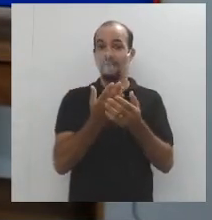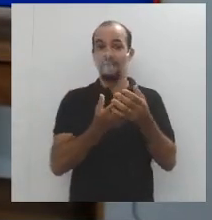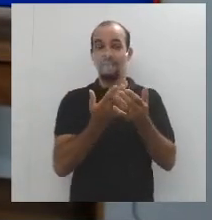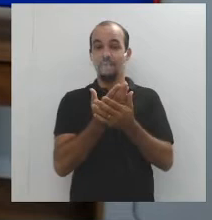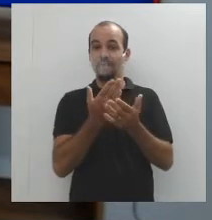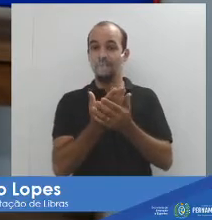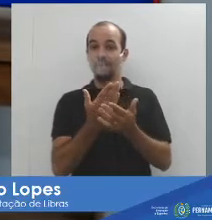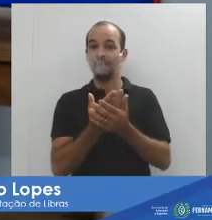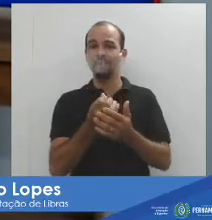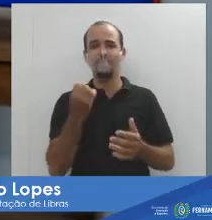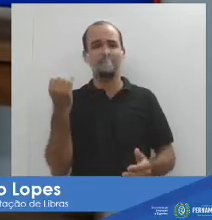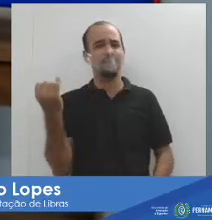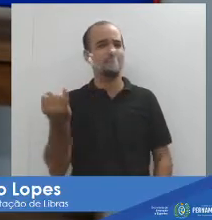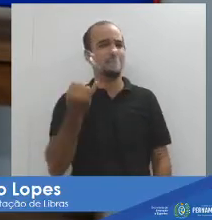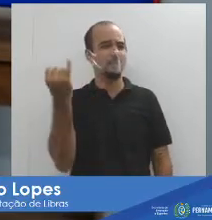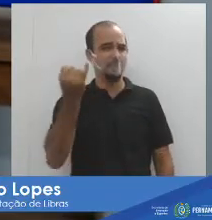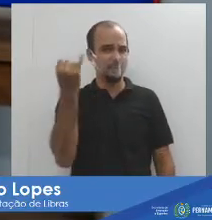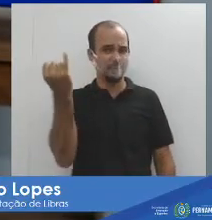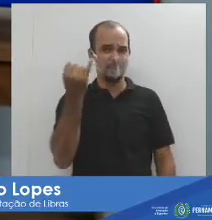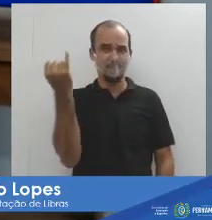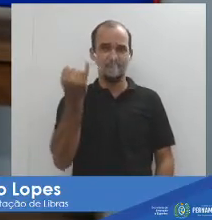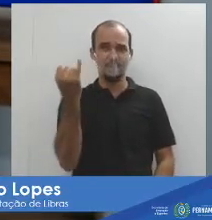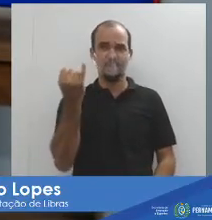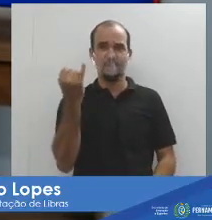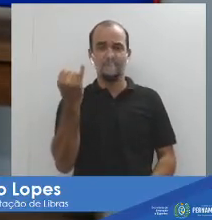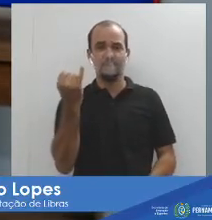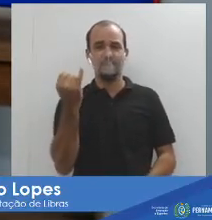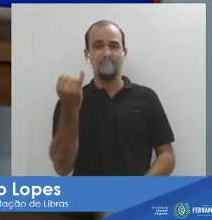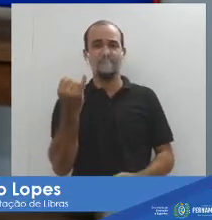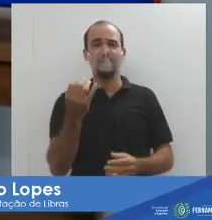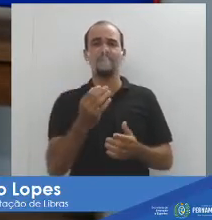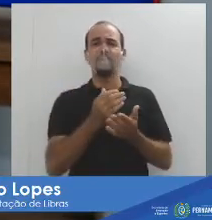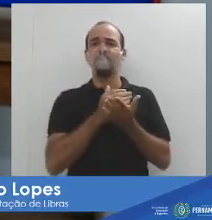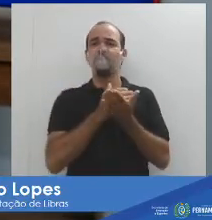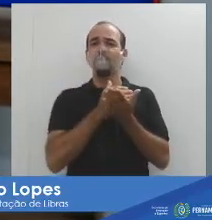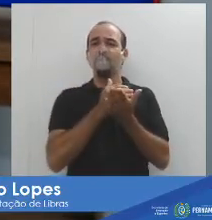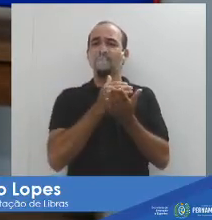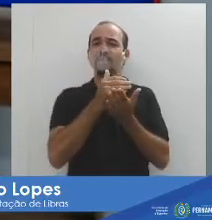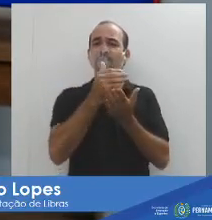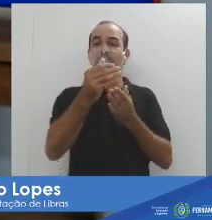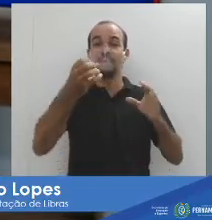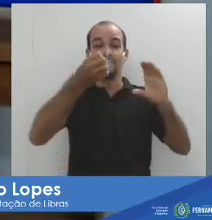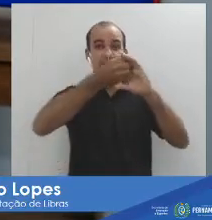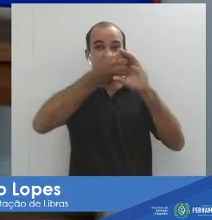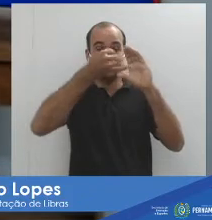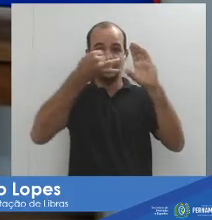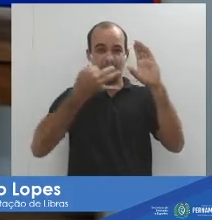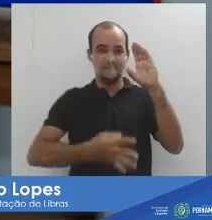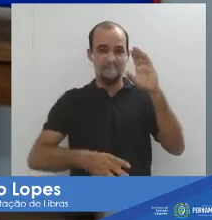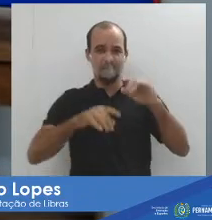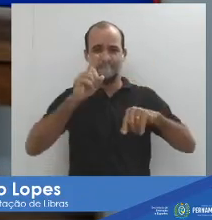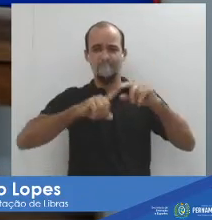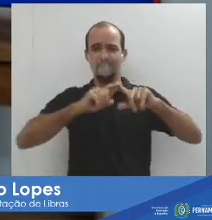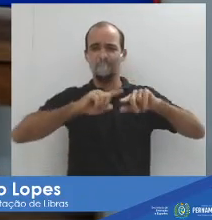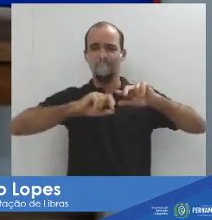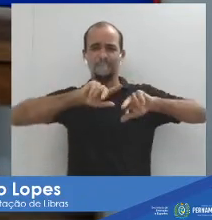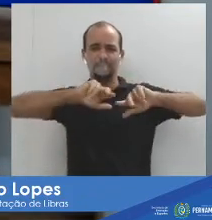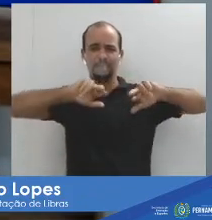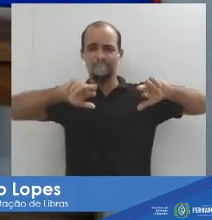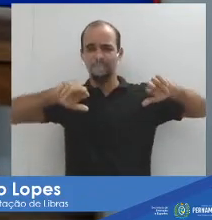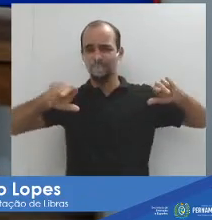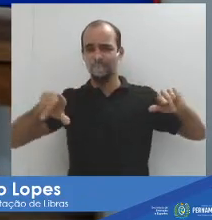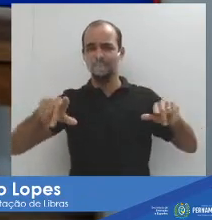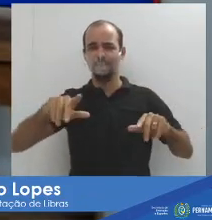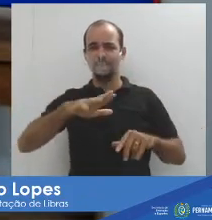muito importante, o início da caracterização dos materiais.